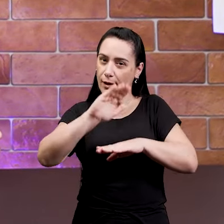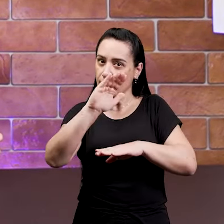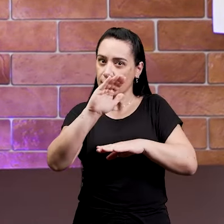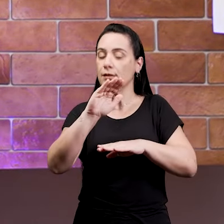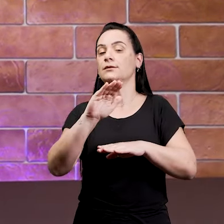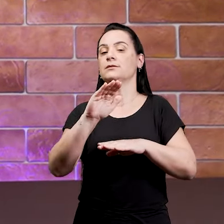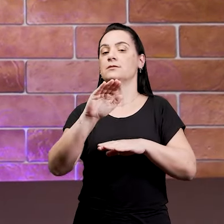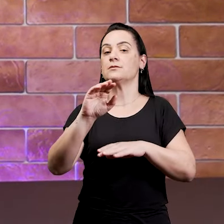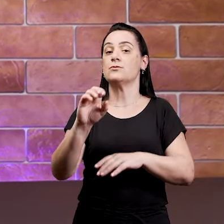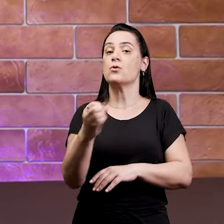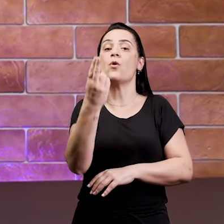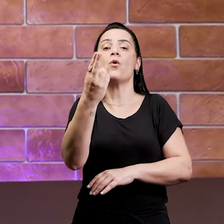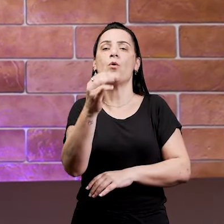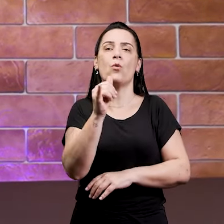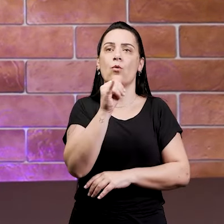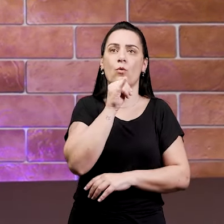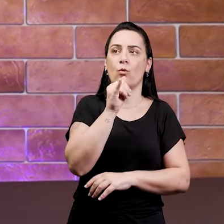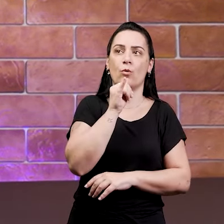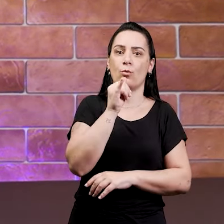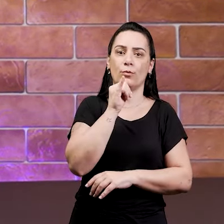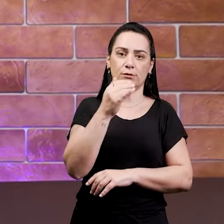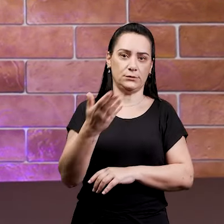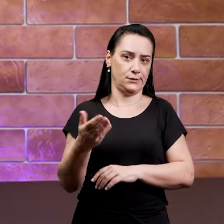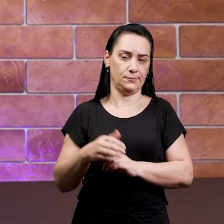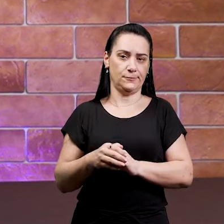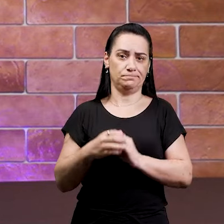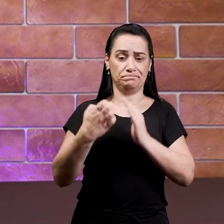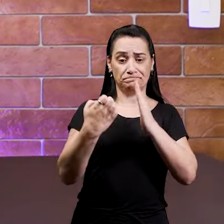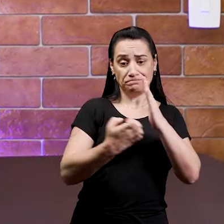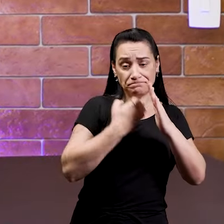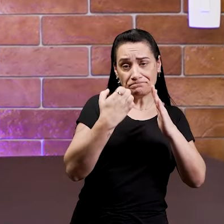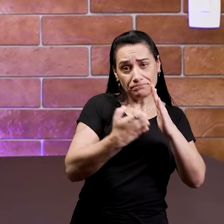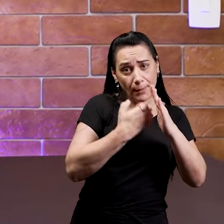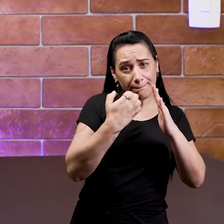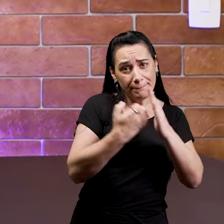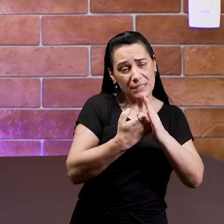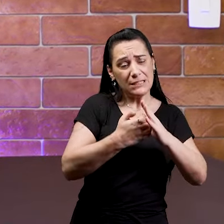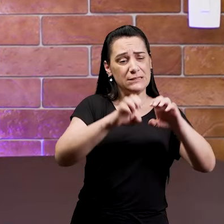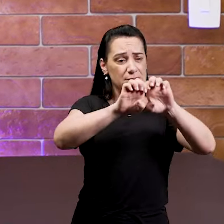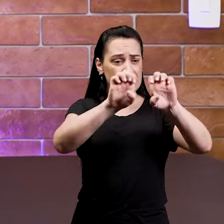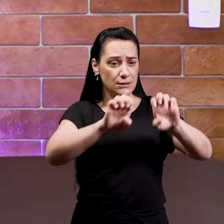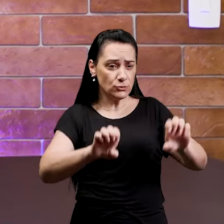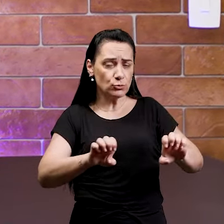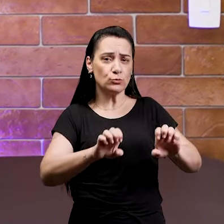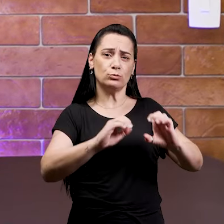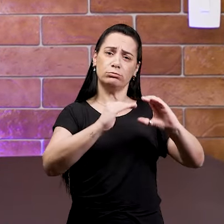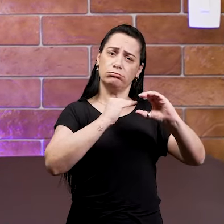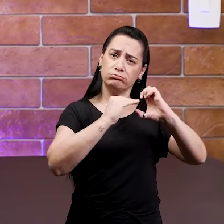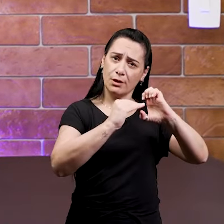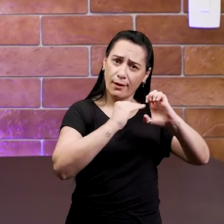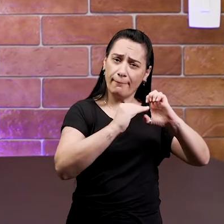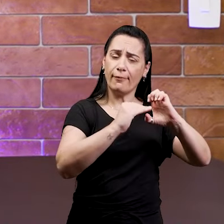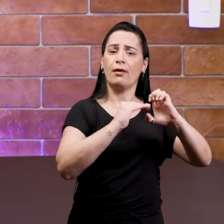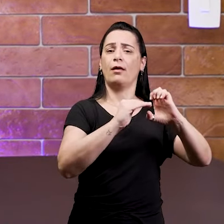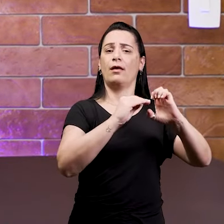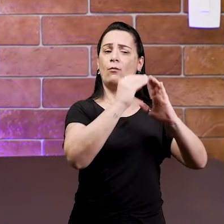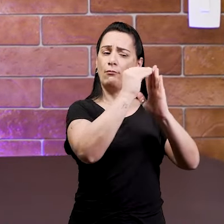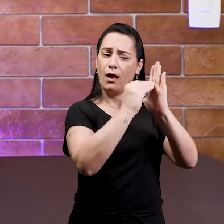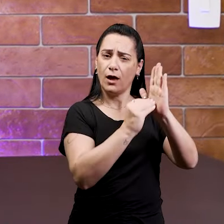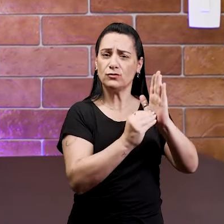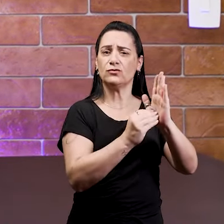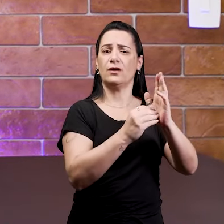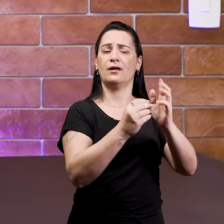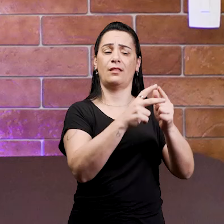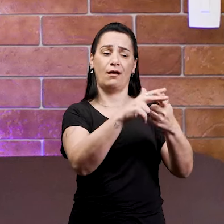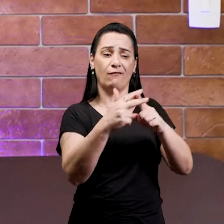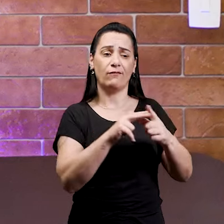assinatura. Ou então, um outro caso muito comum, a empresa já tem toda a estrutura de e-mails, agenda